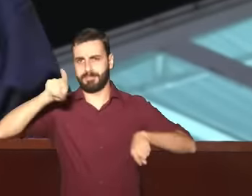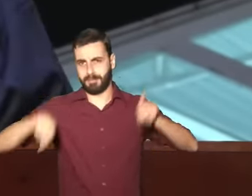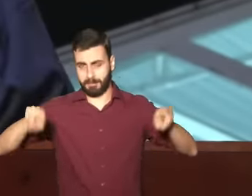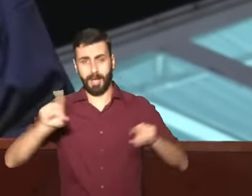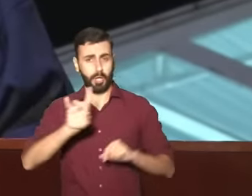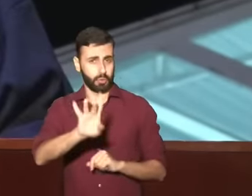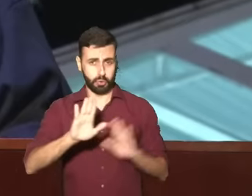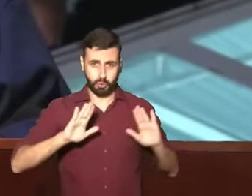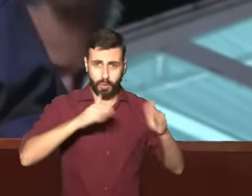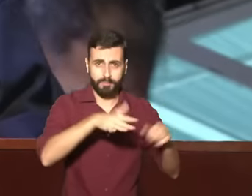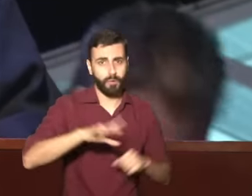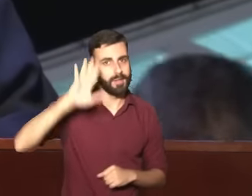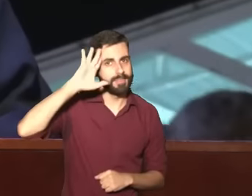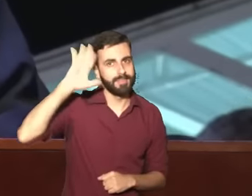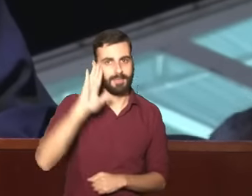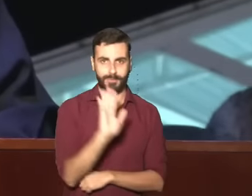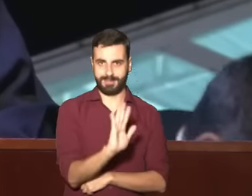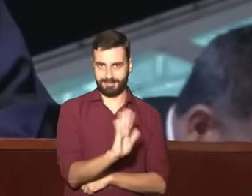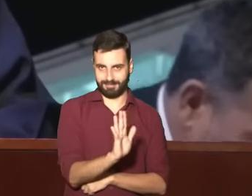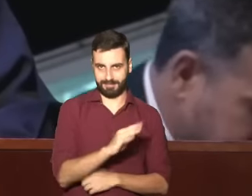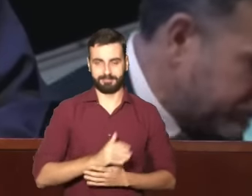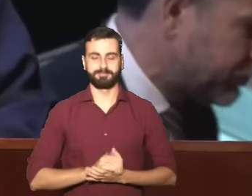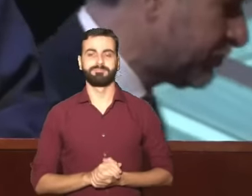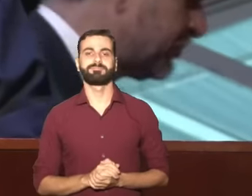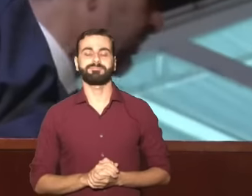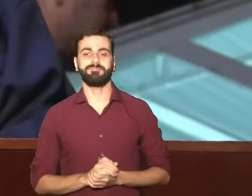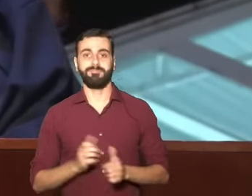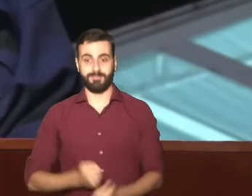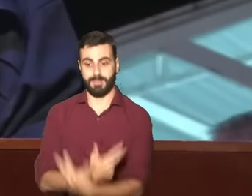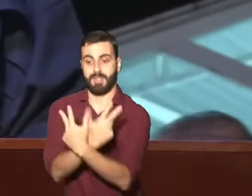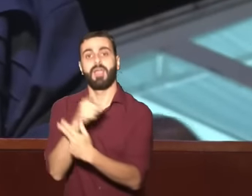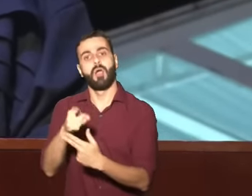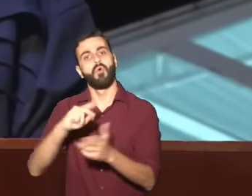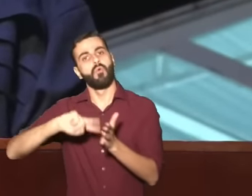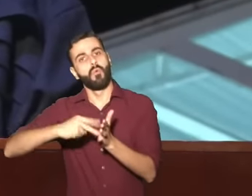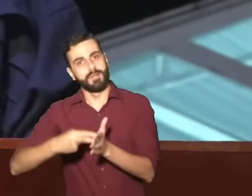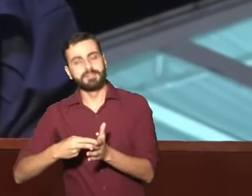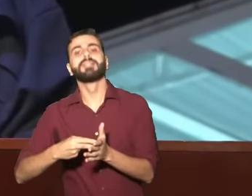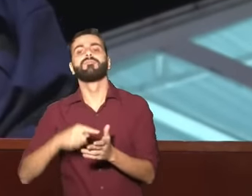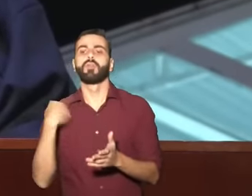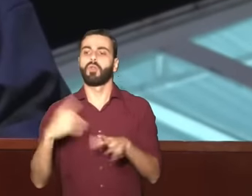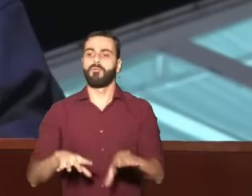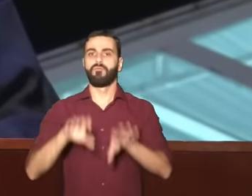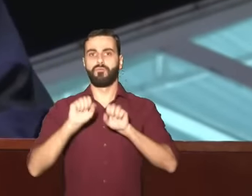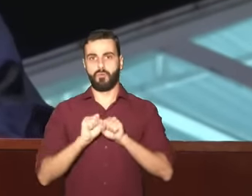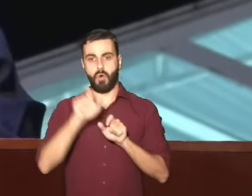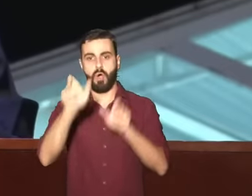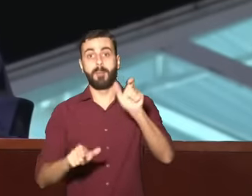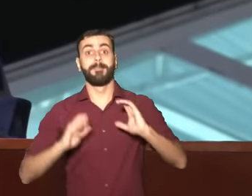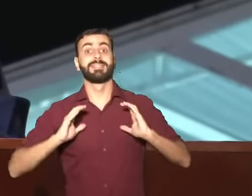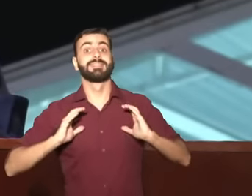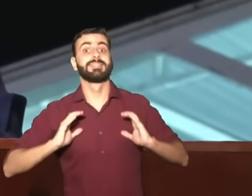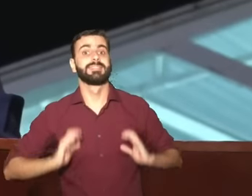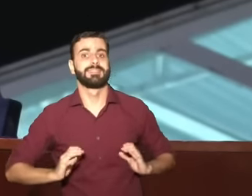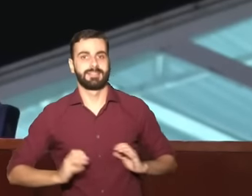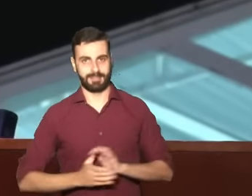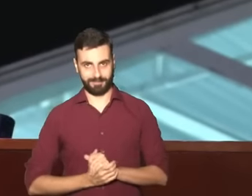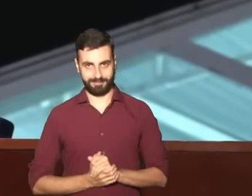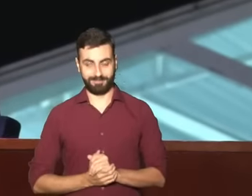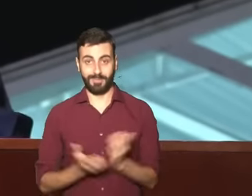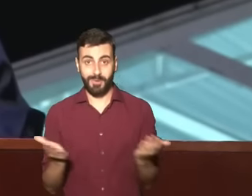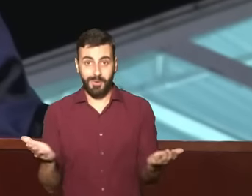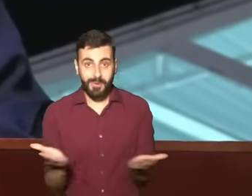só na teoria. A UFV preza por formar cidadãos. E